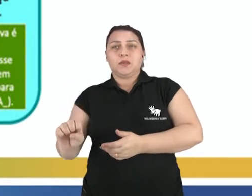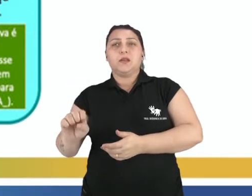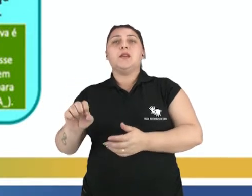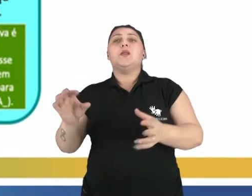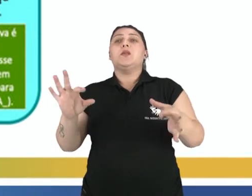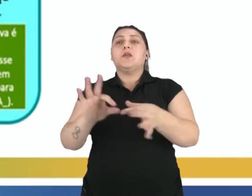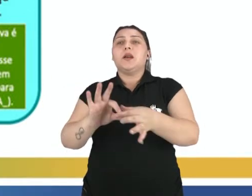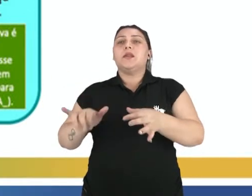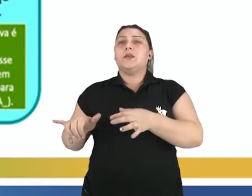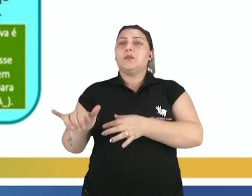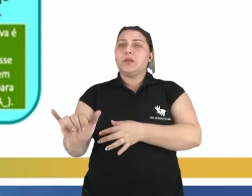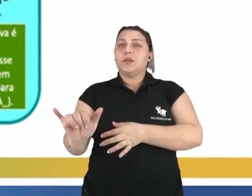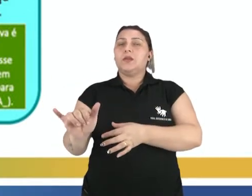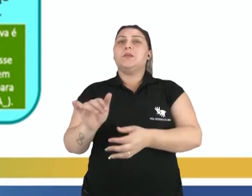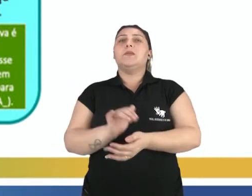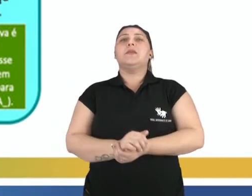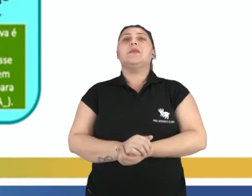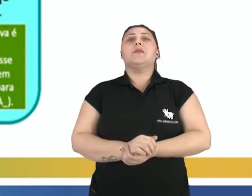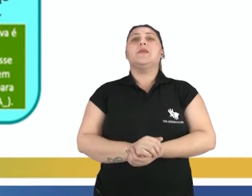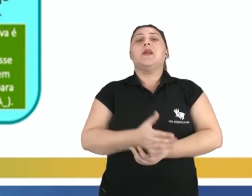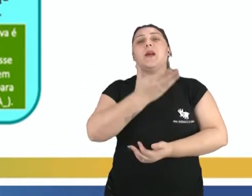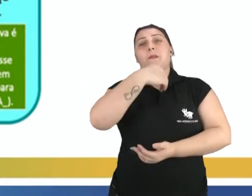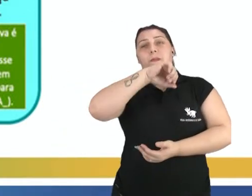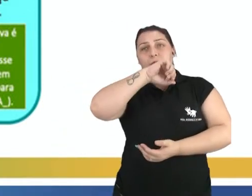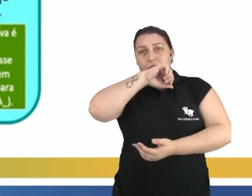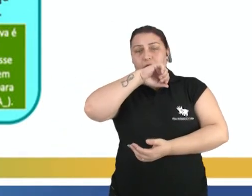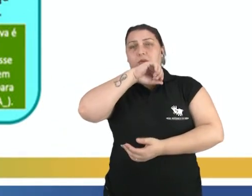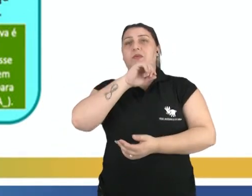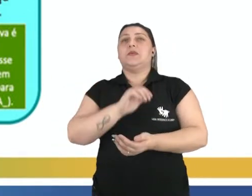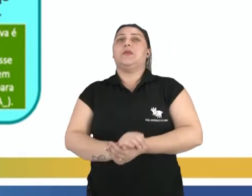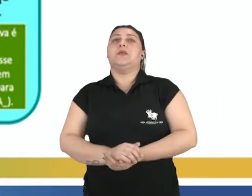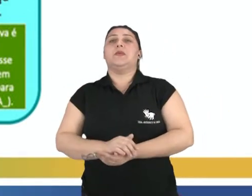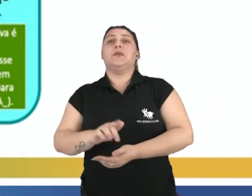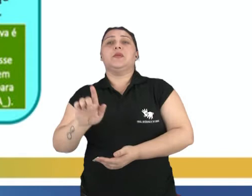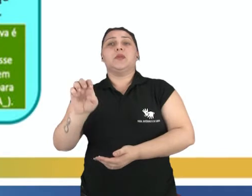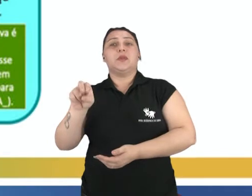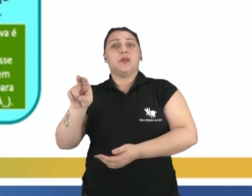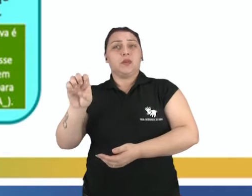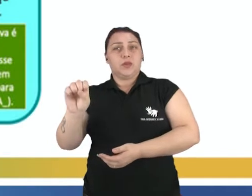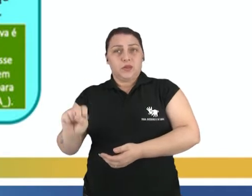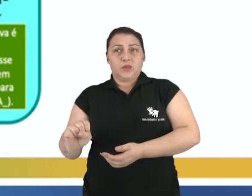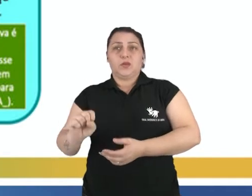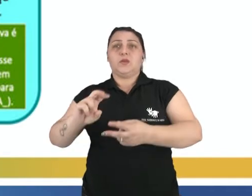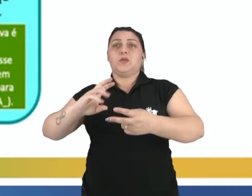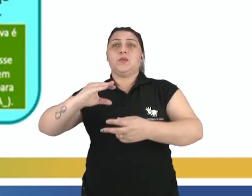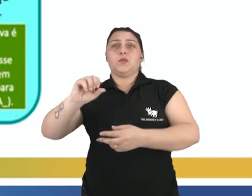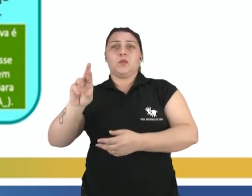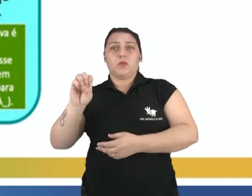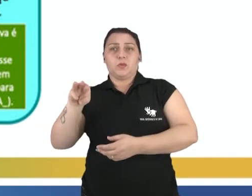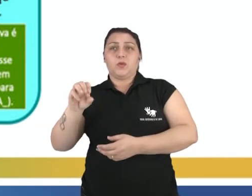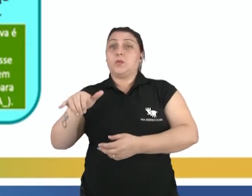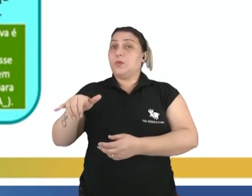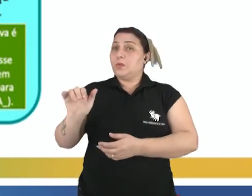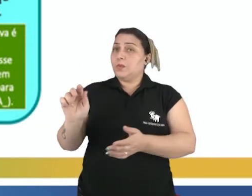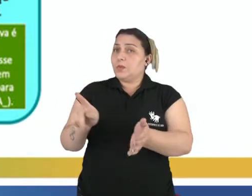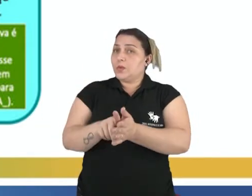Y, então ela é de origem paterna, ela provém lá dos genes holândricos, ou seja, do cromossomo